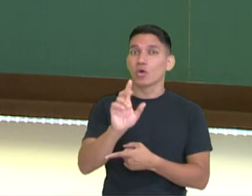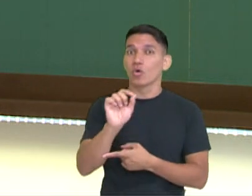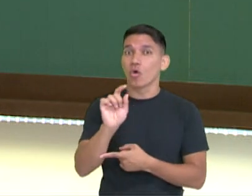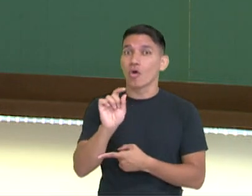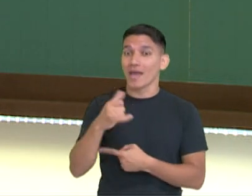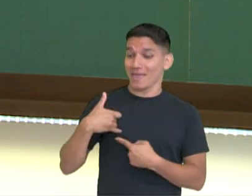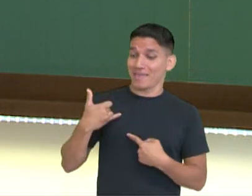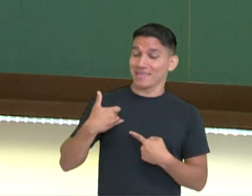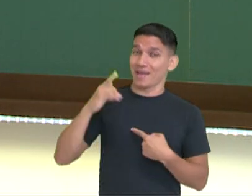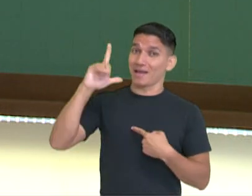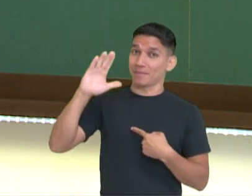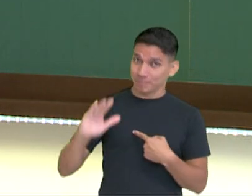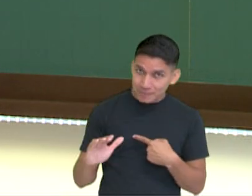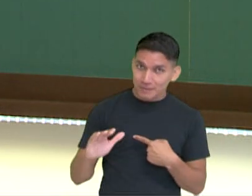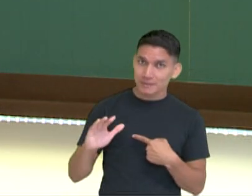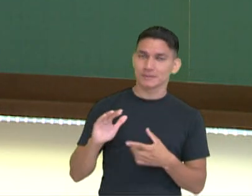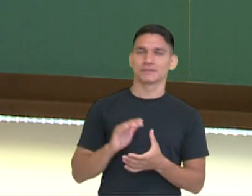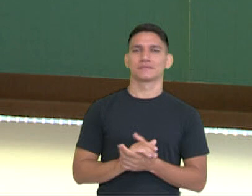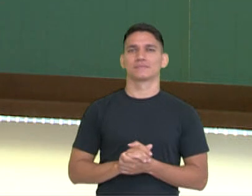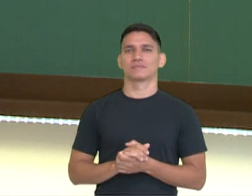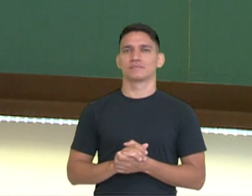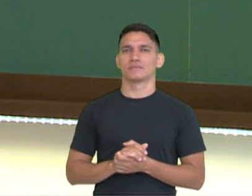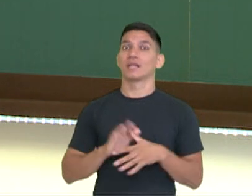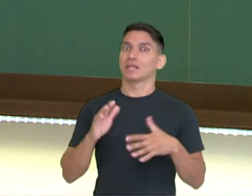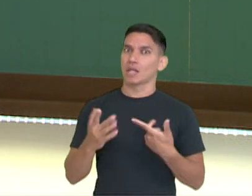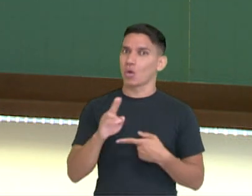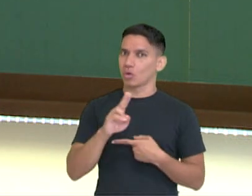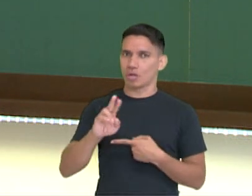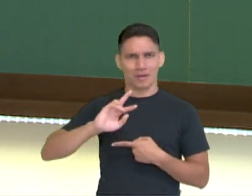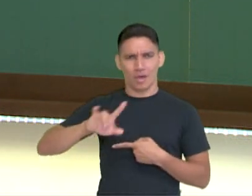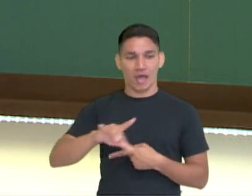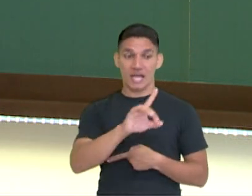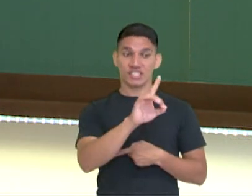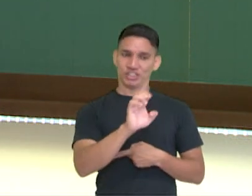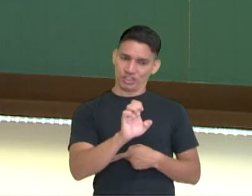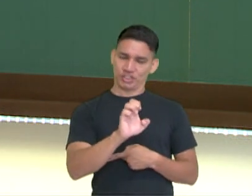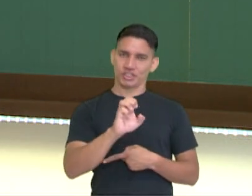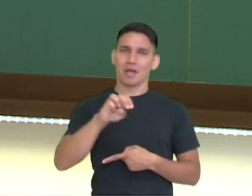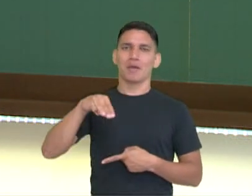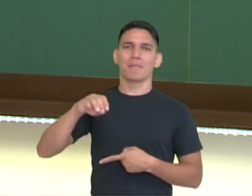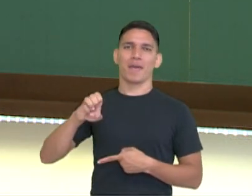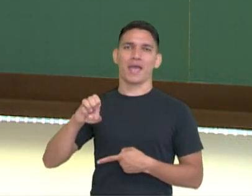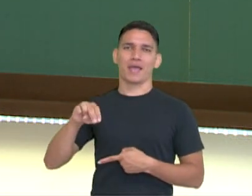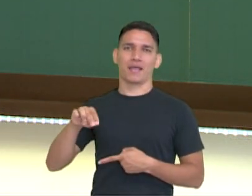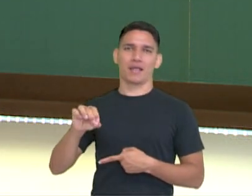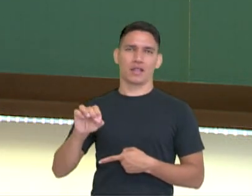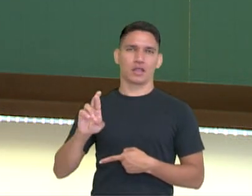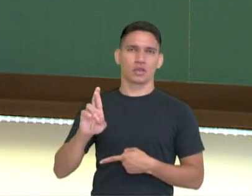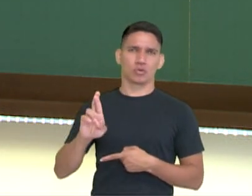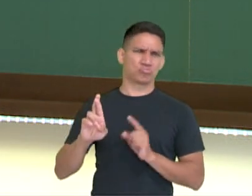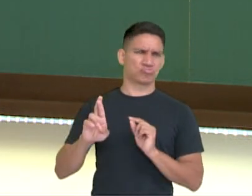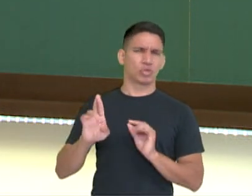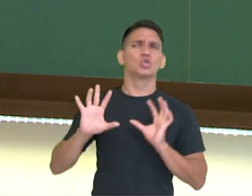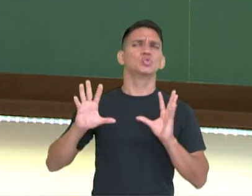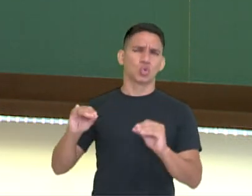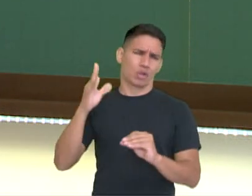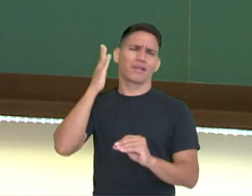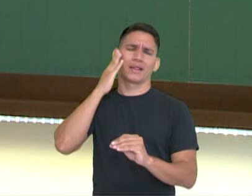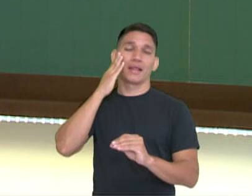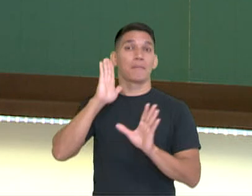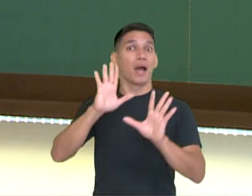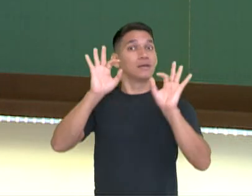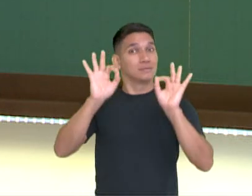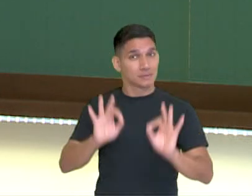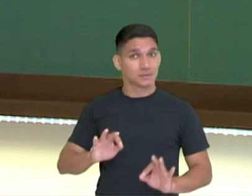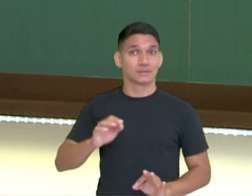menor de idade e não de menor, tá? É claro que quando alguém fala de menor, todo mundo entende, mas